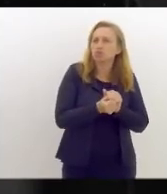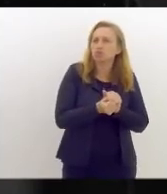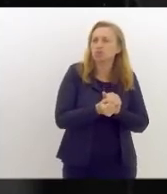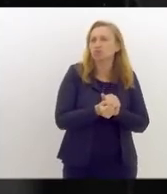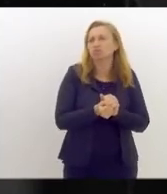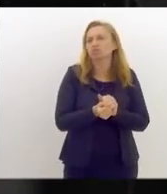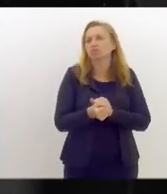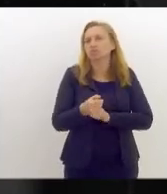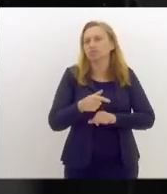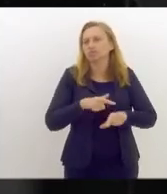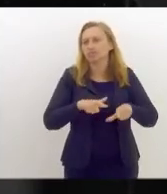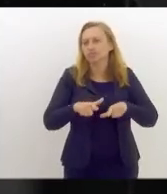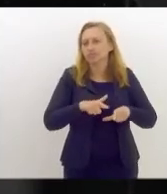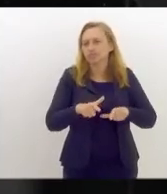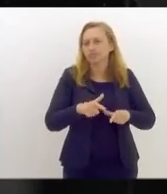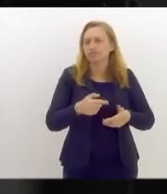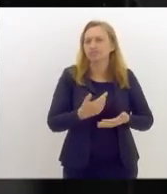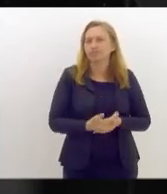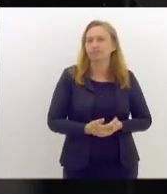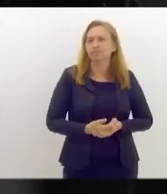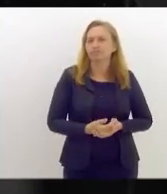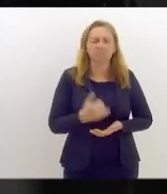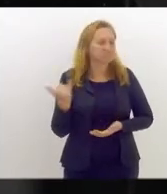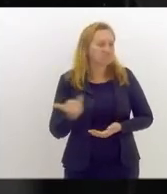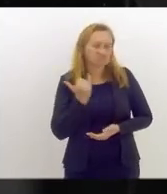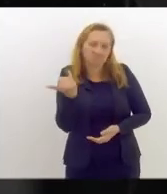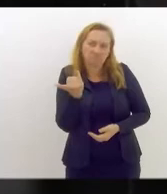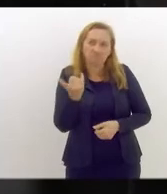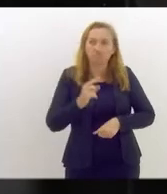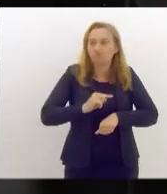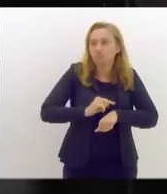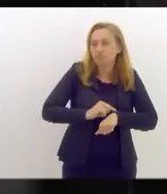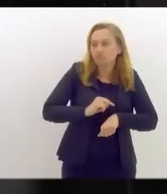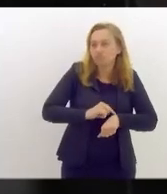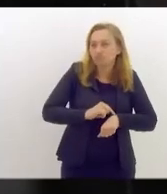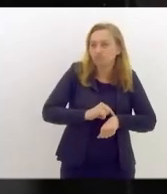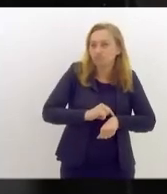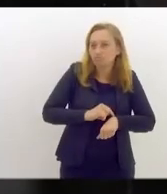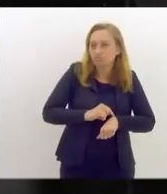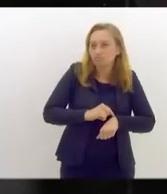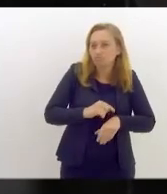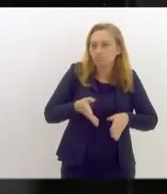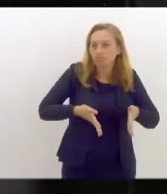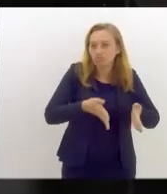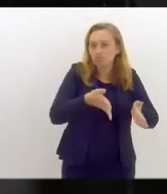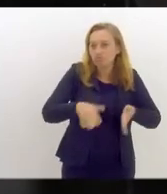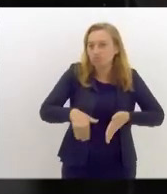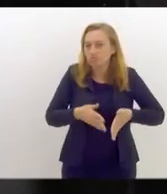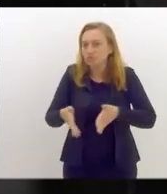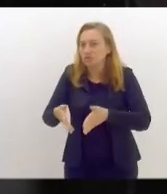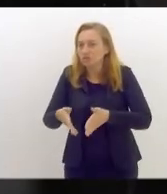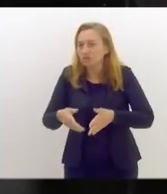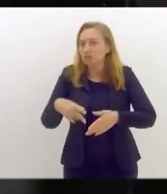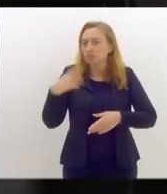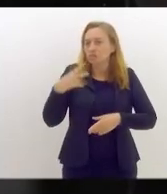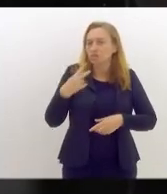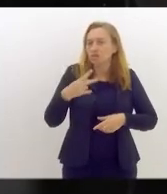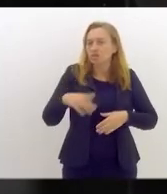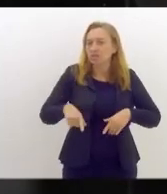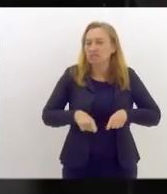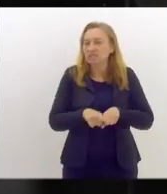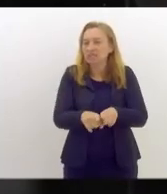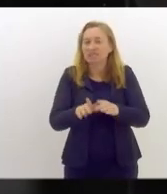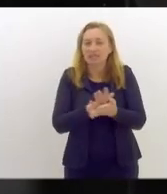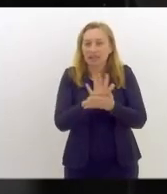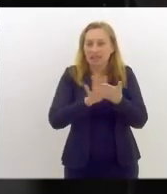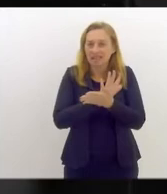caminhada não importa os momentos não importam as linhas políticas que vão ser seguidas não importa nada